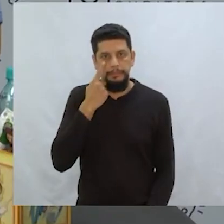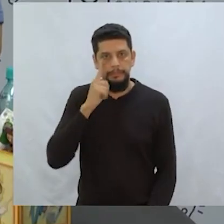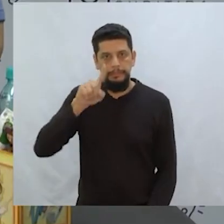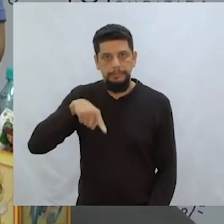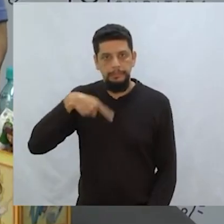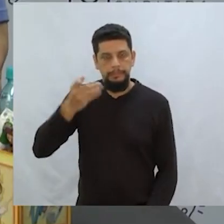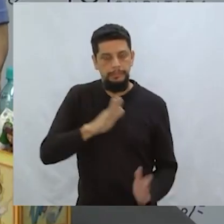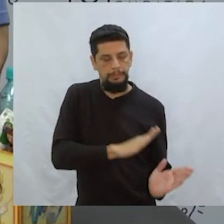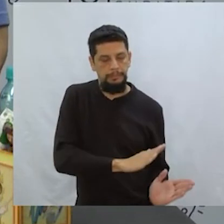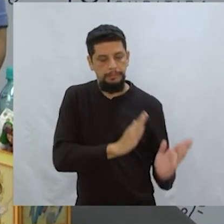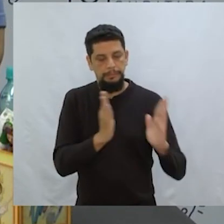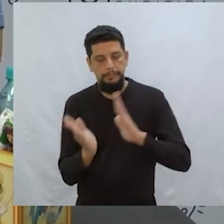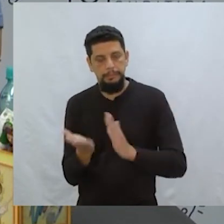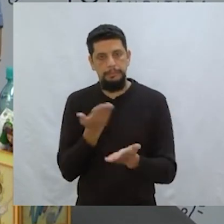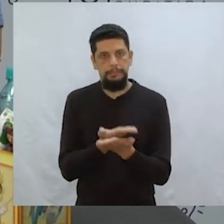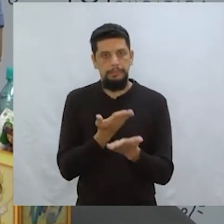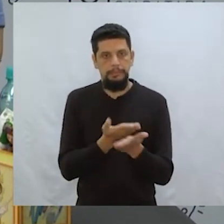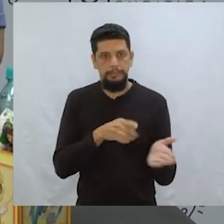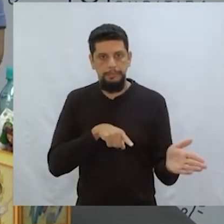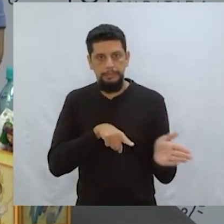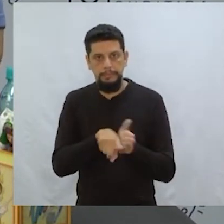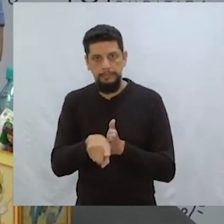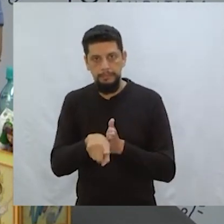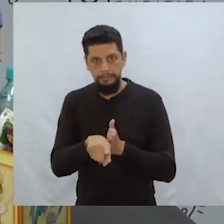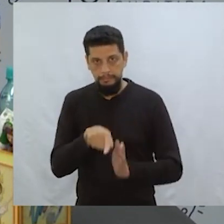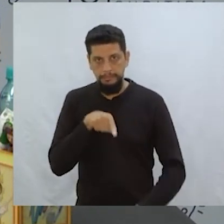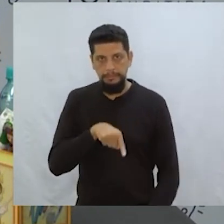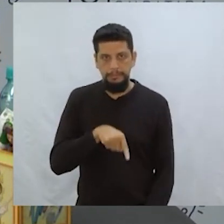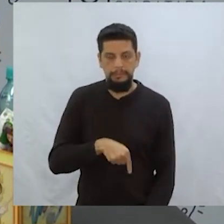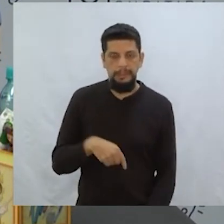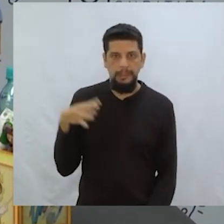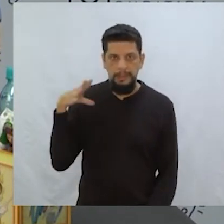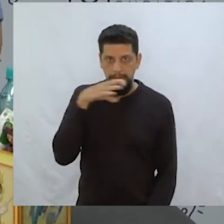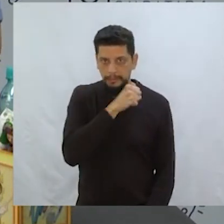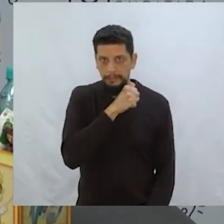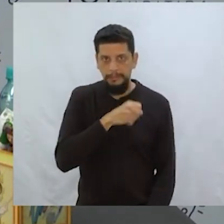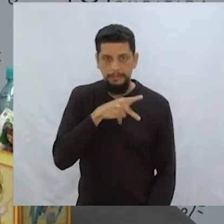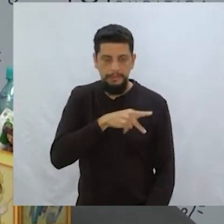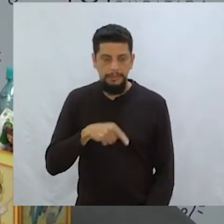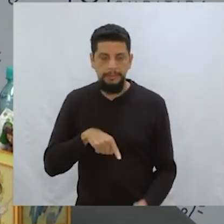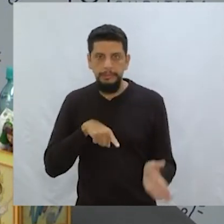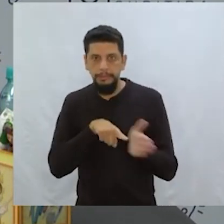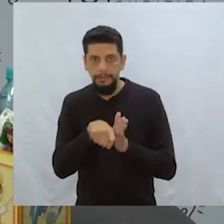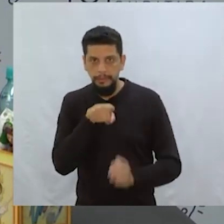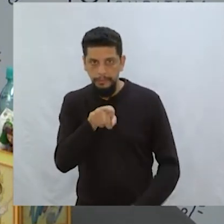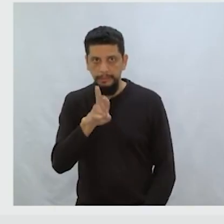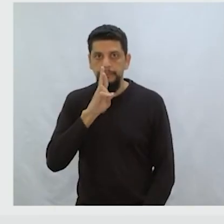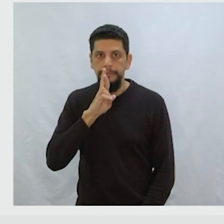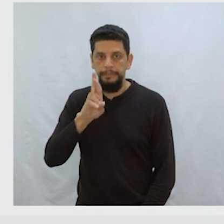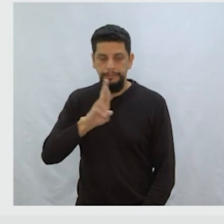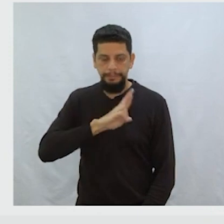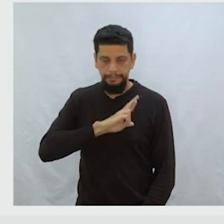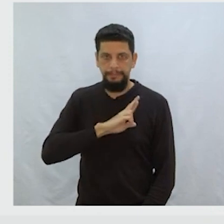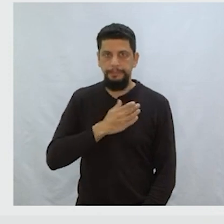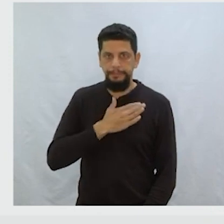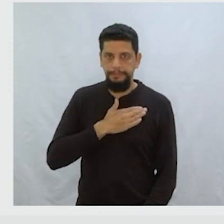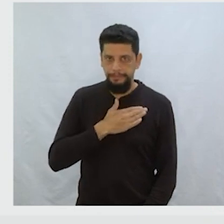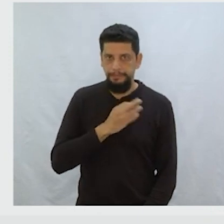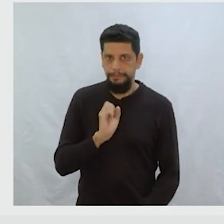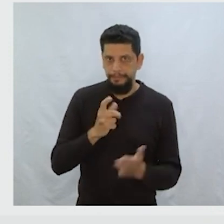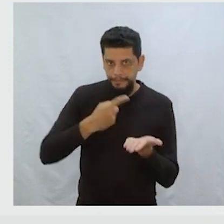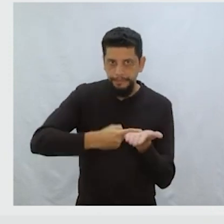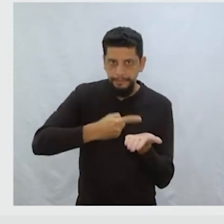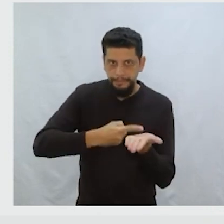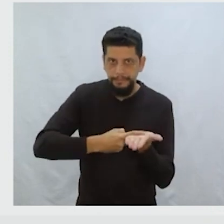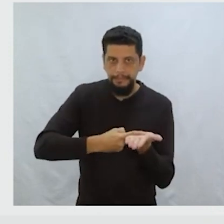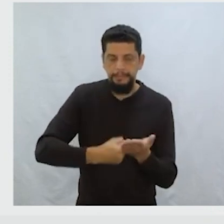vamos para a próxima parte da nossa aula, que é o quiz. Esse é aquele que é rapidinho. A professora faz a pergunta e vocês respondem aí